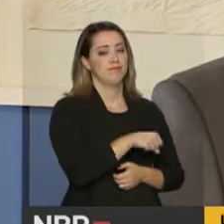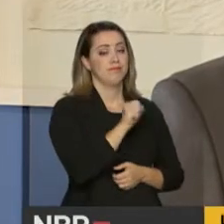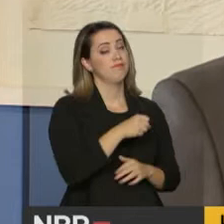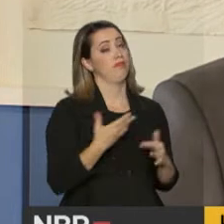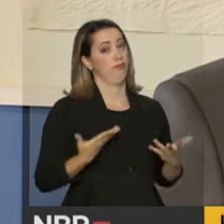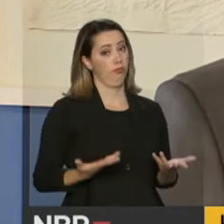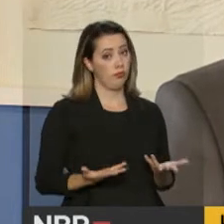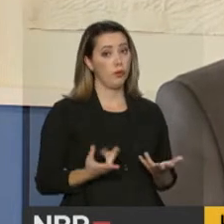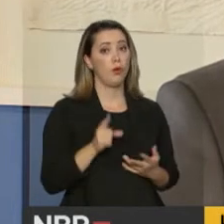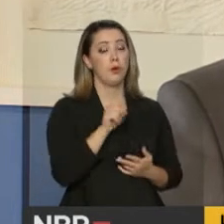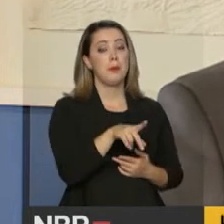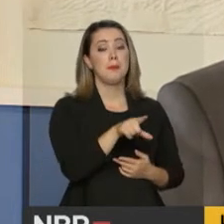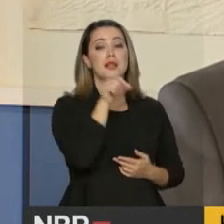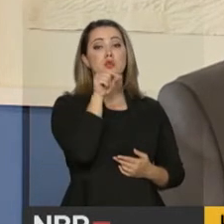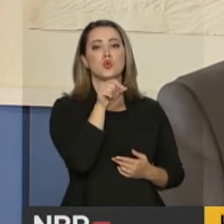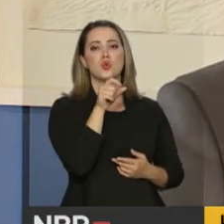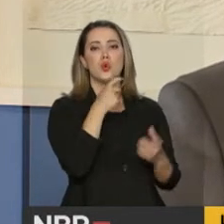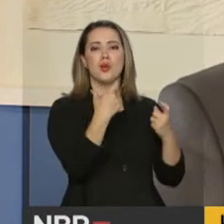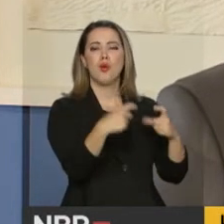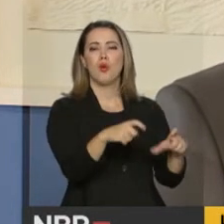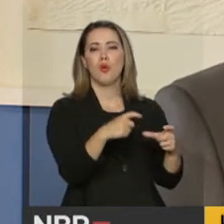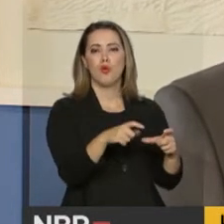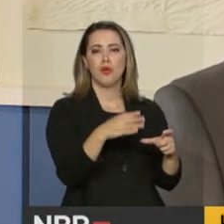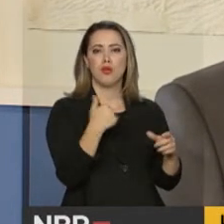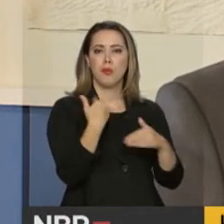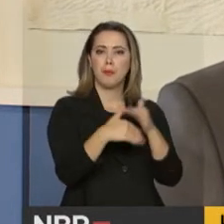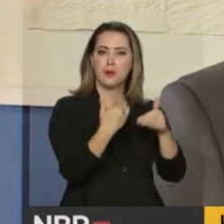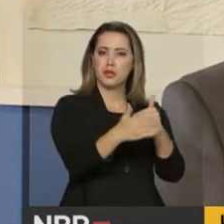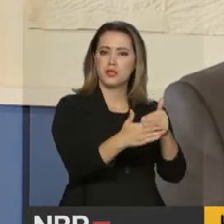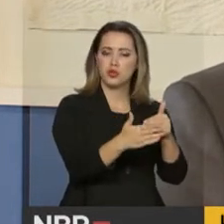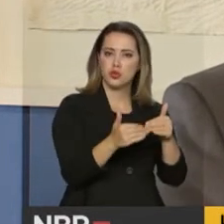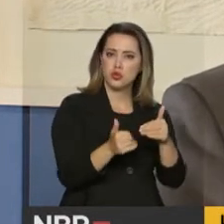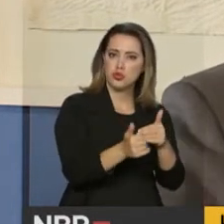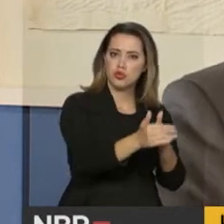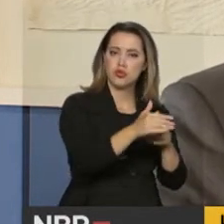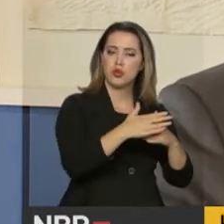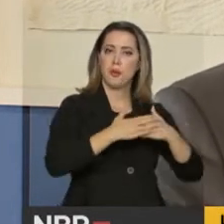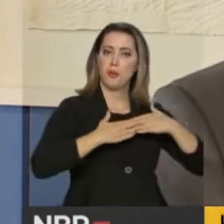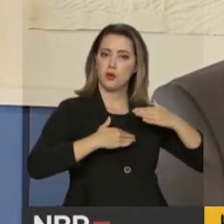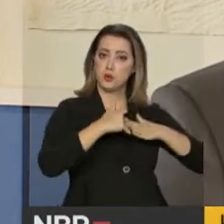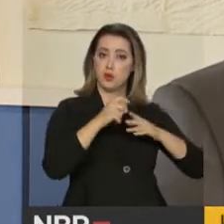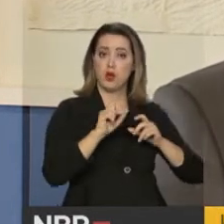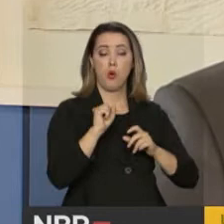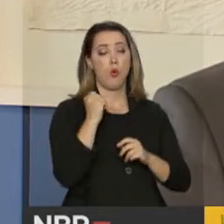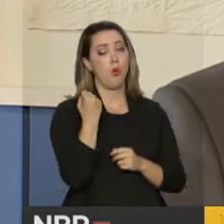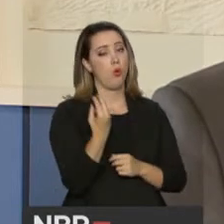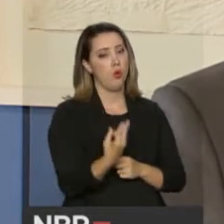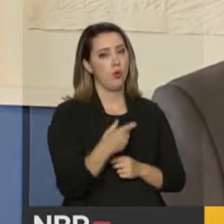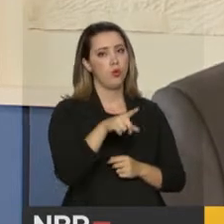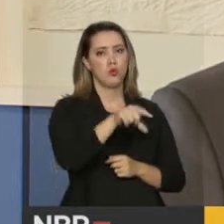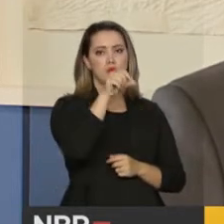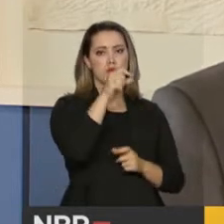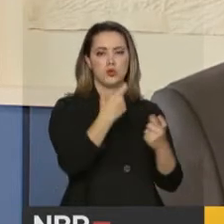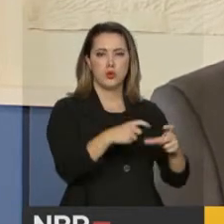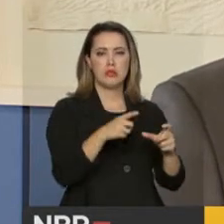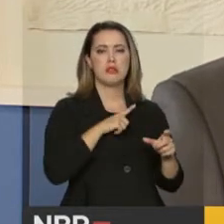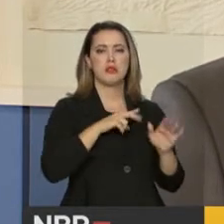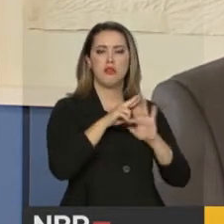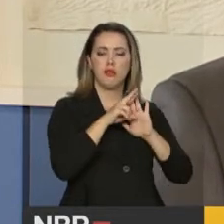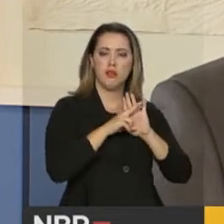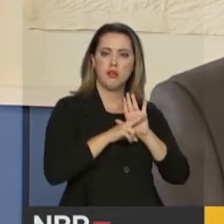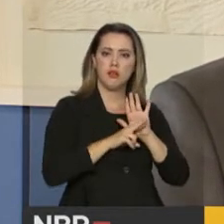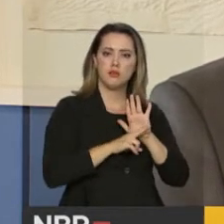E para escolher, tanto para progredir na carreira, quanto para escolher o posto, você tem uma série de regras